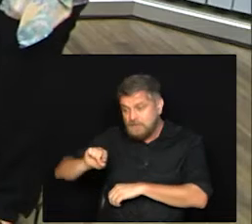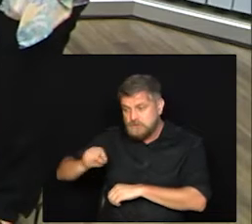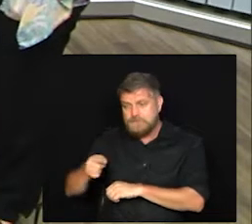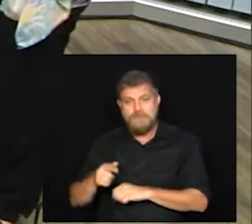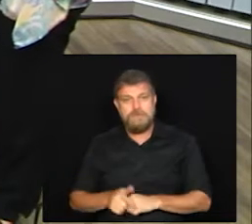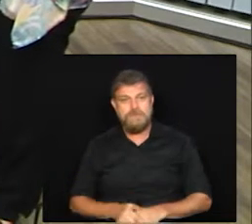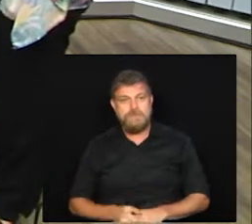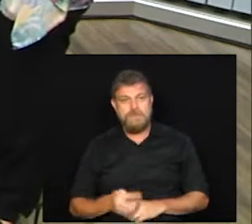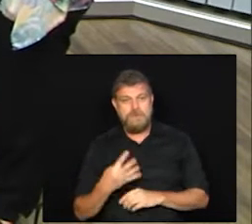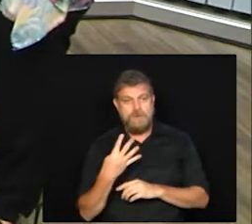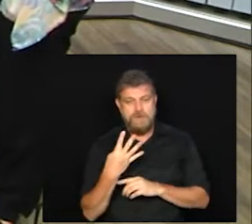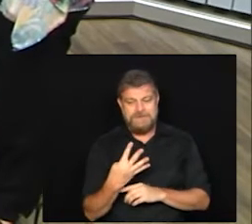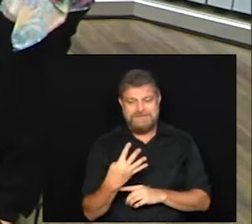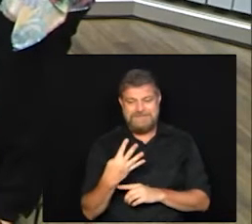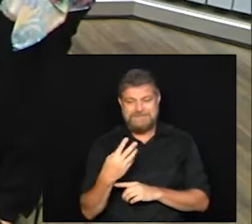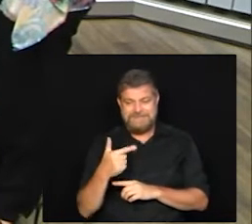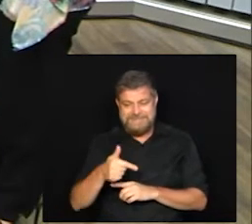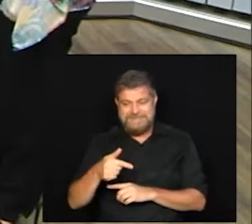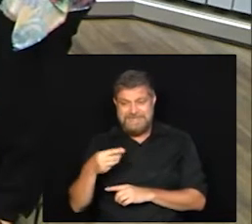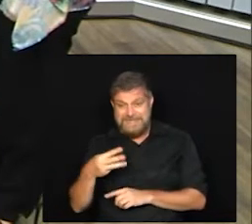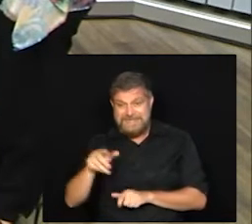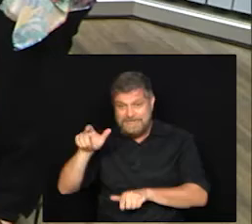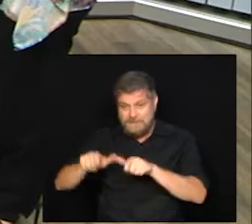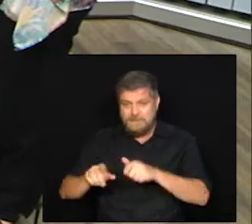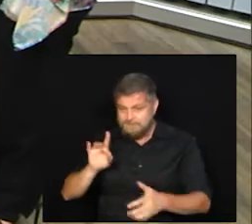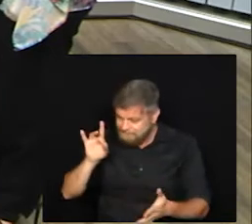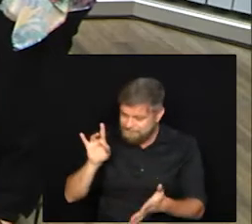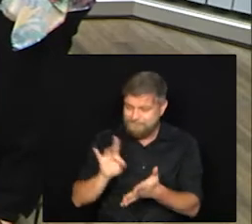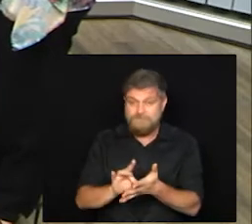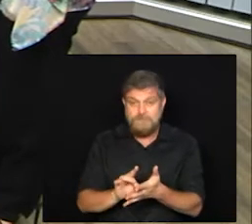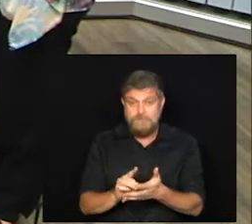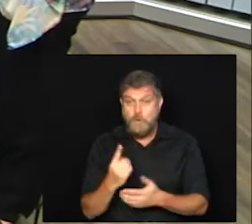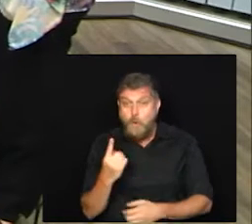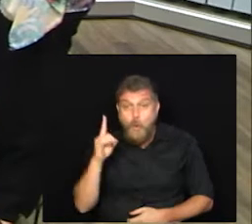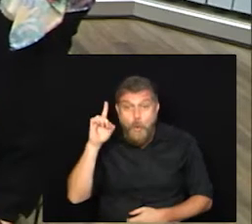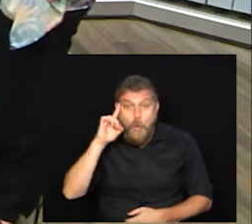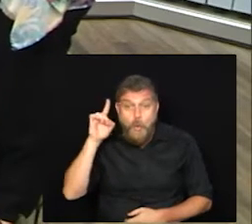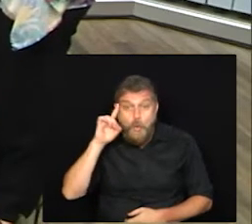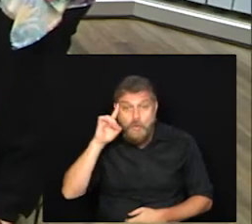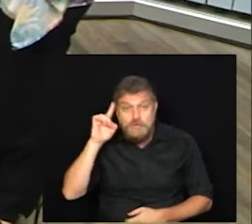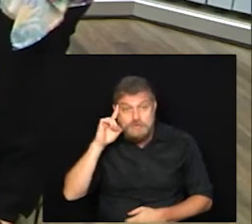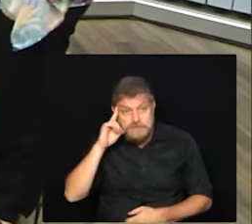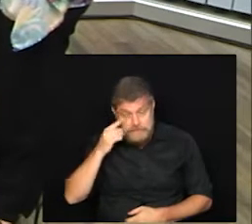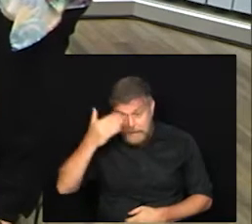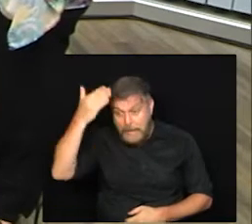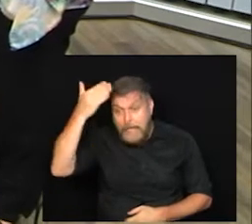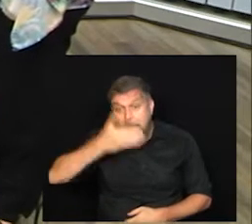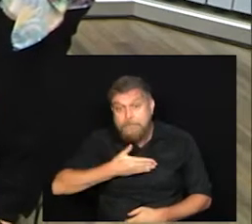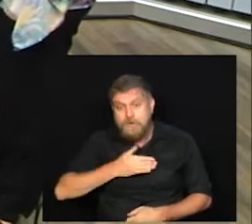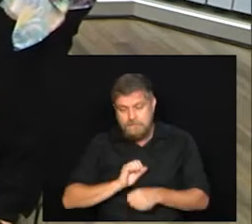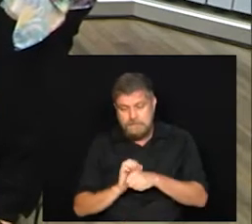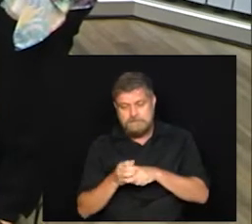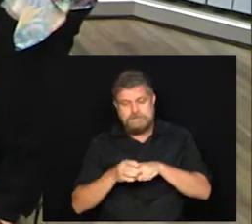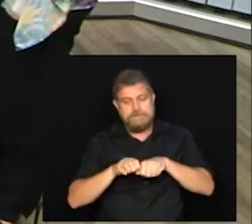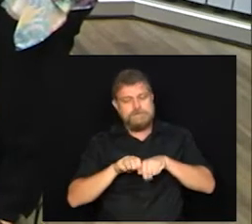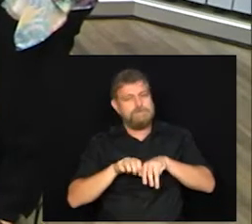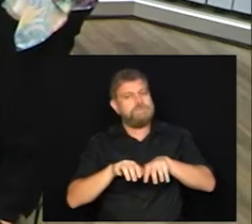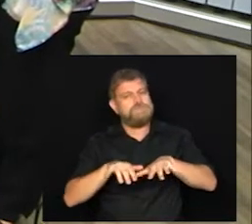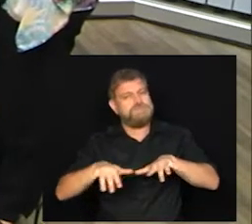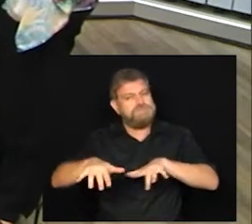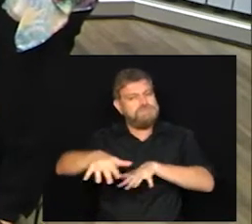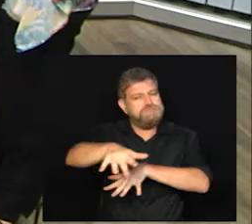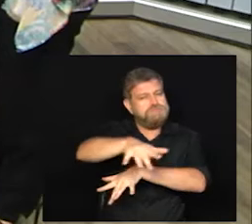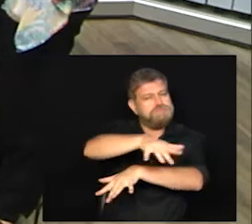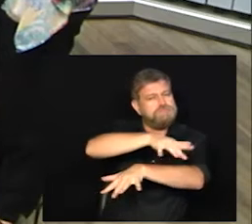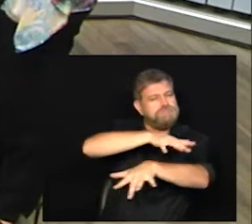473 casos confirmados na cidade de Campinas em 24 horas, o que mostra que a doença continua circulando na